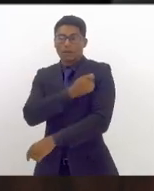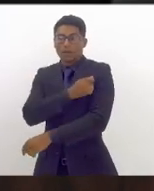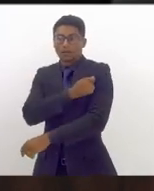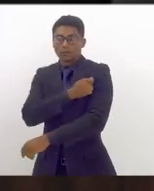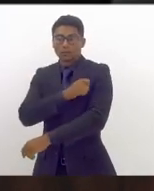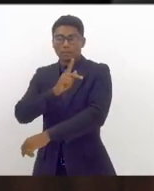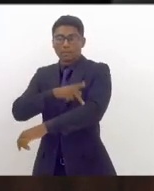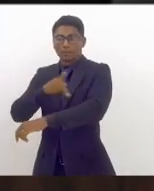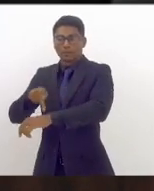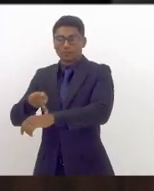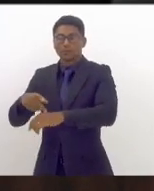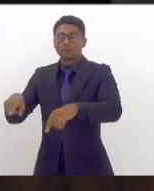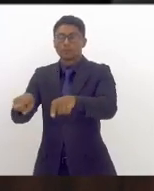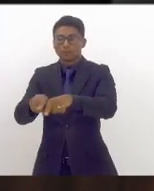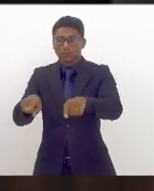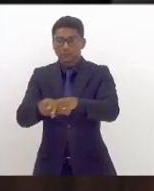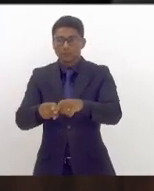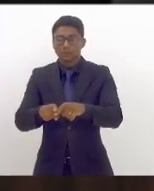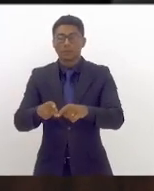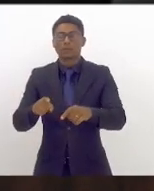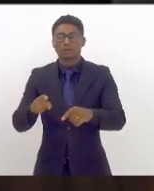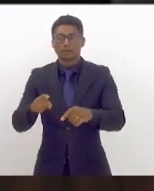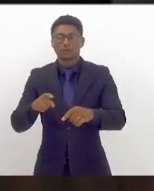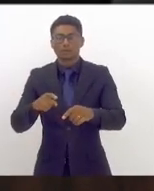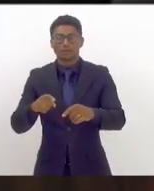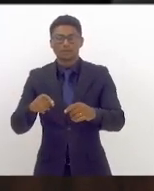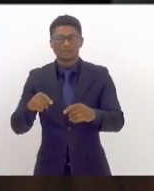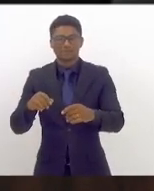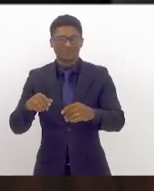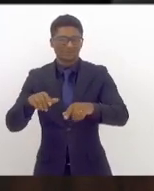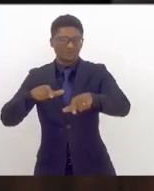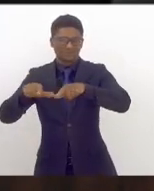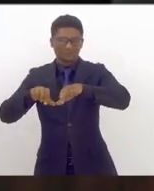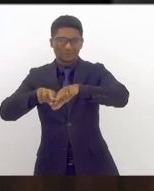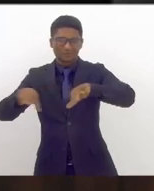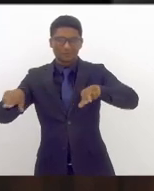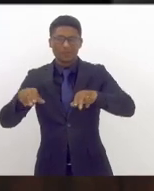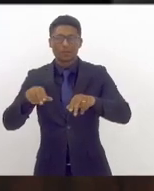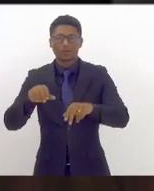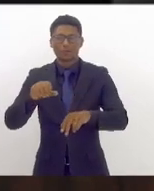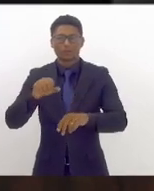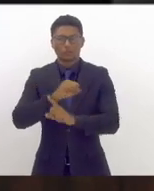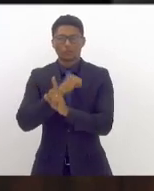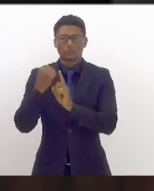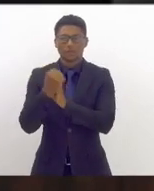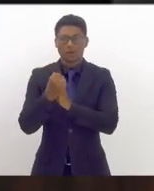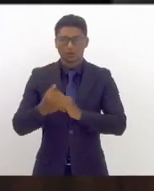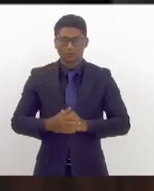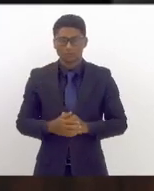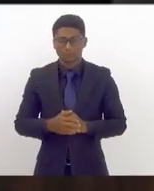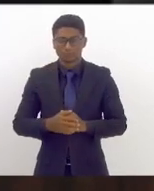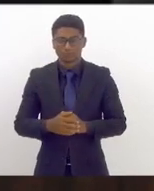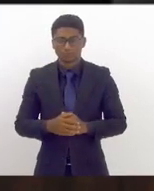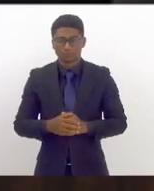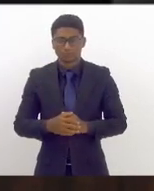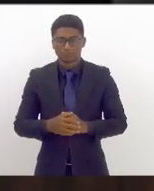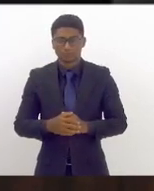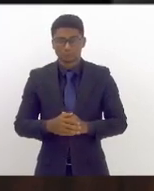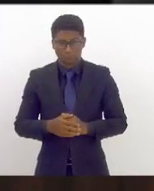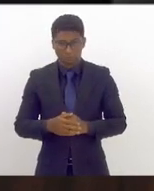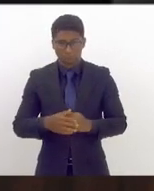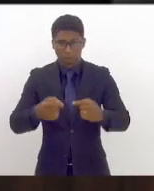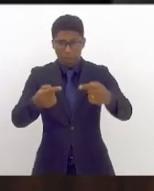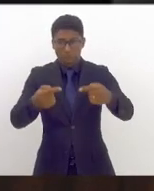Psicologia de serviço social instituições Estaduais de ensino superior na forma que menciona em dis